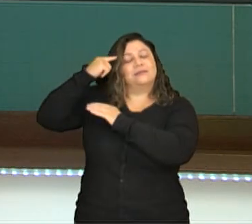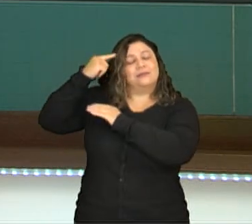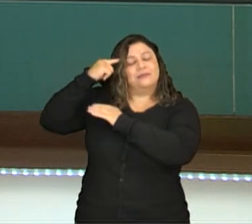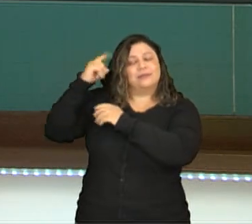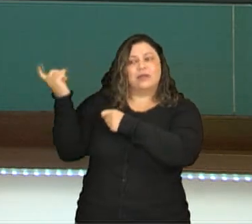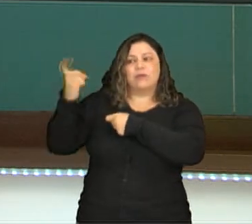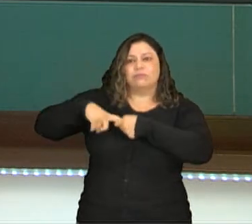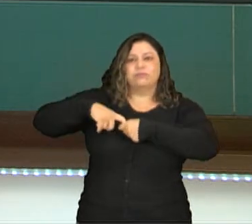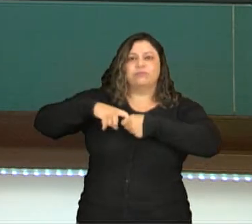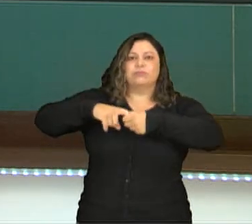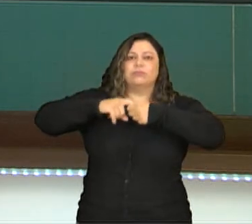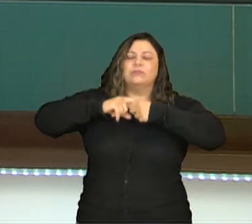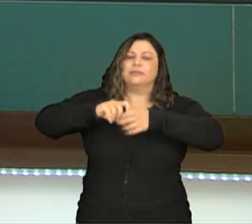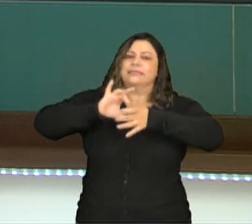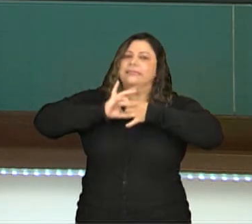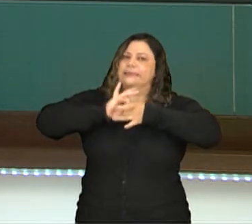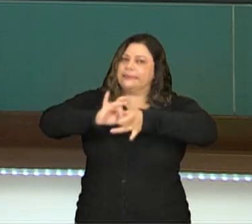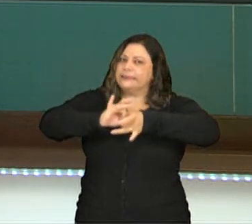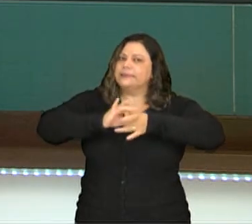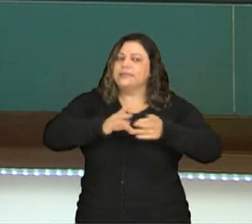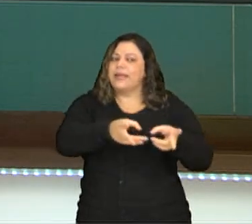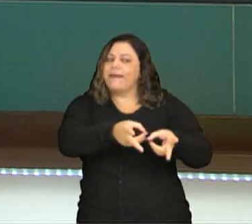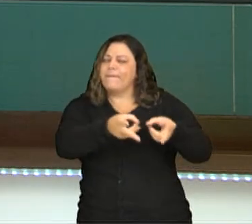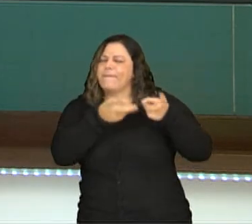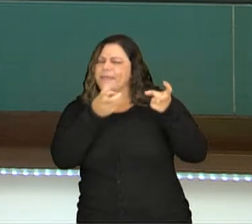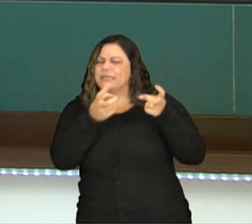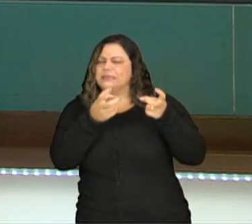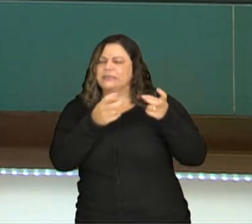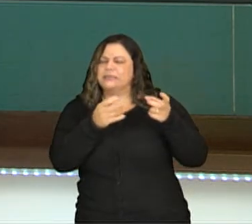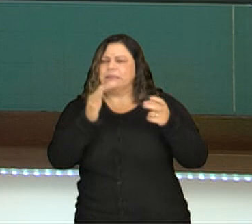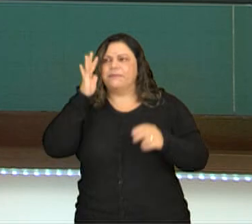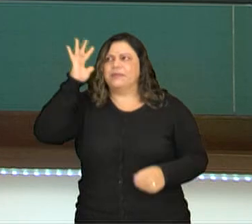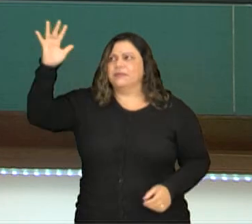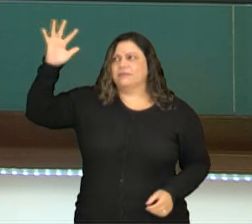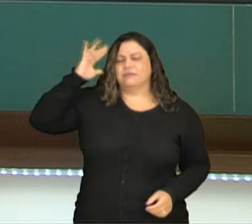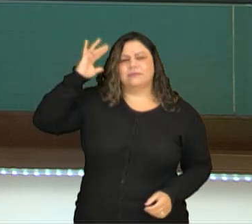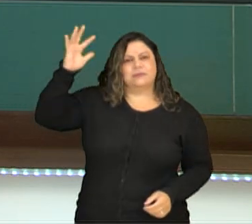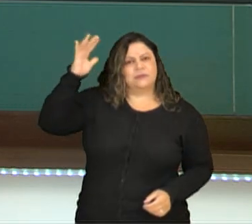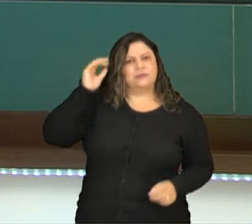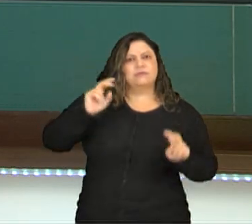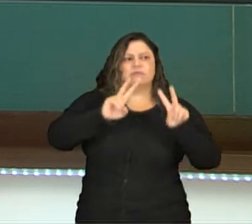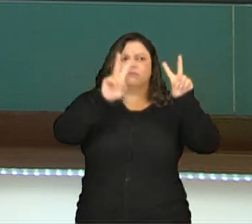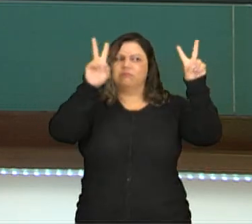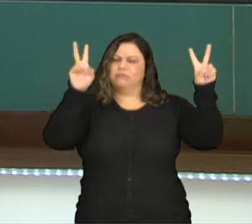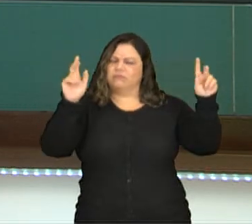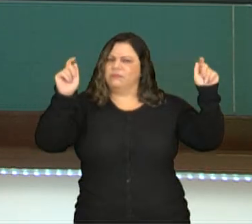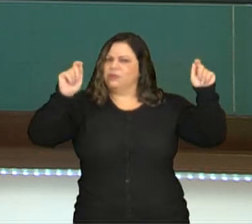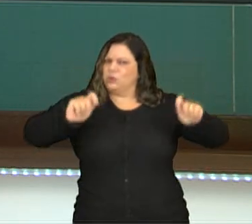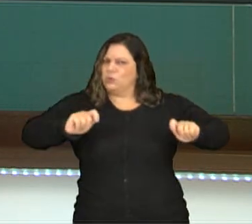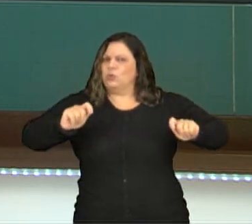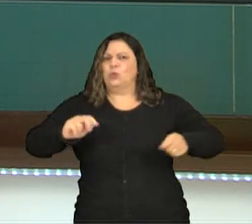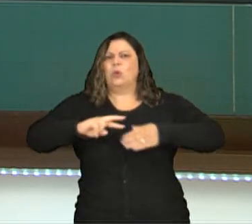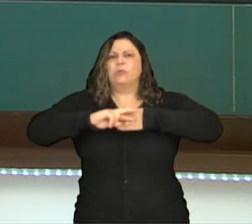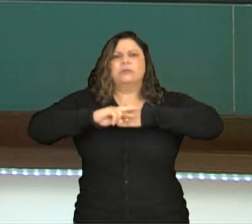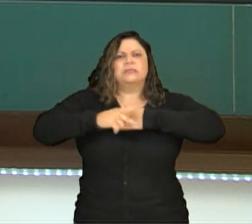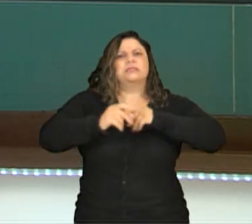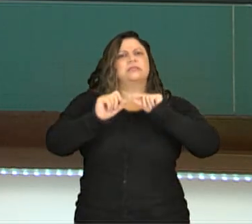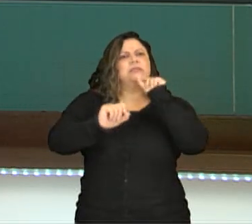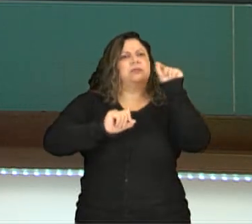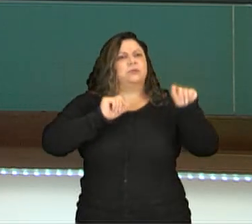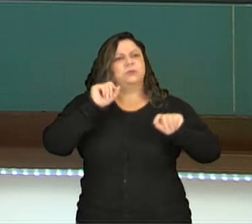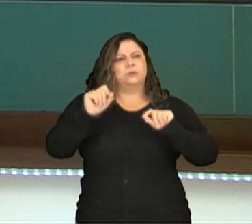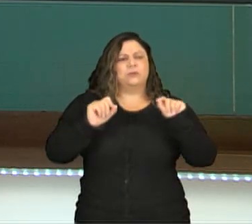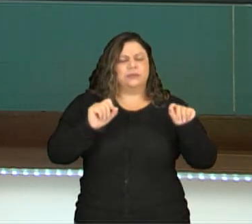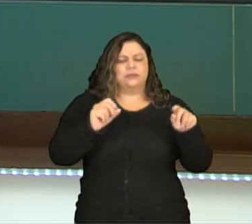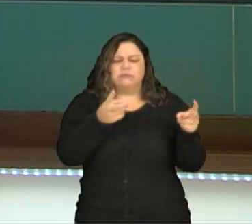à religiosidade a perceber e a refletir sobre essa condição que,